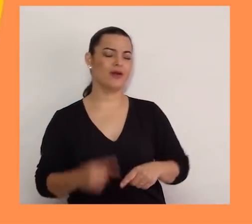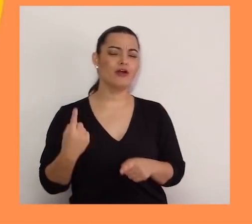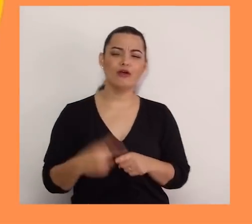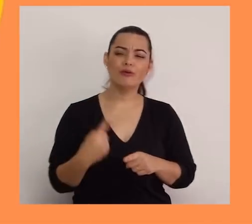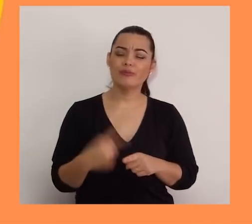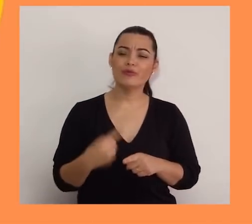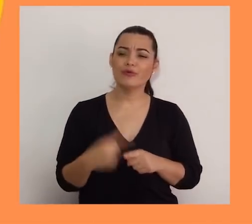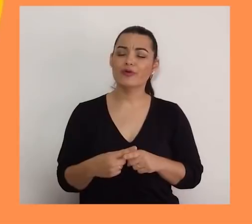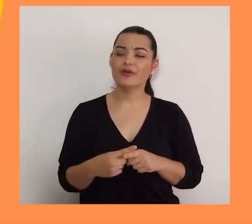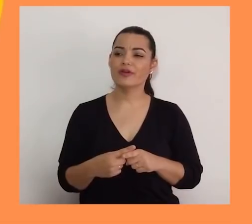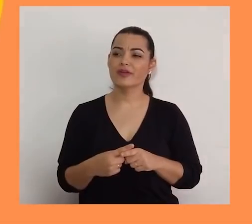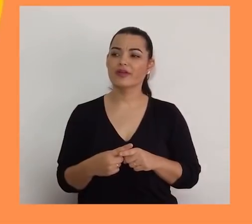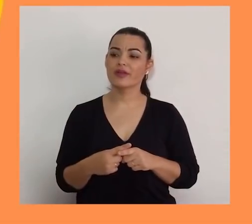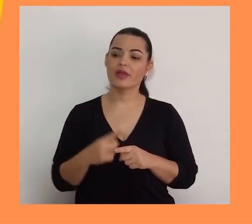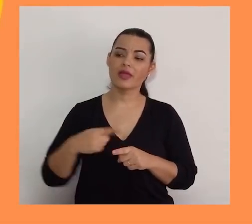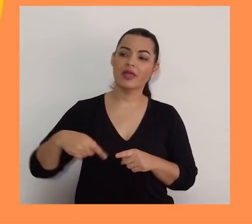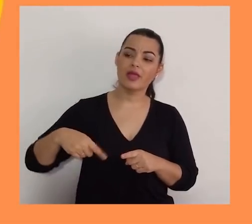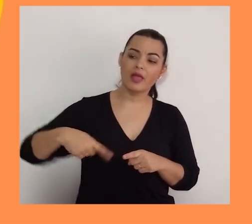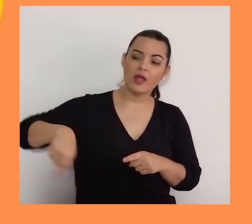pra